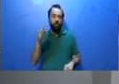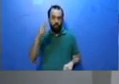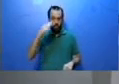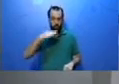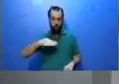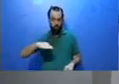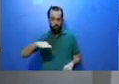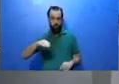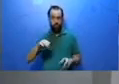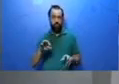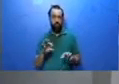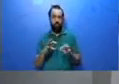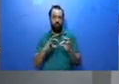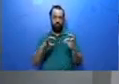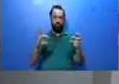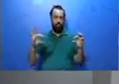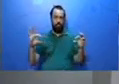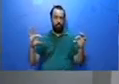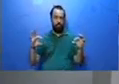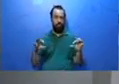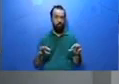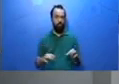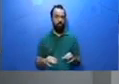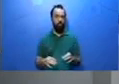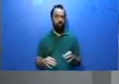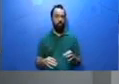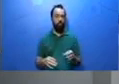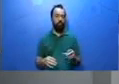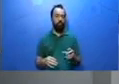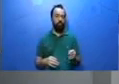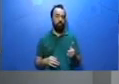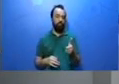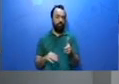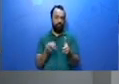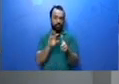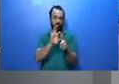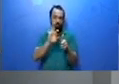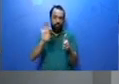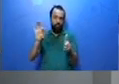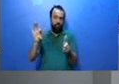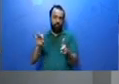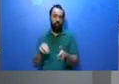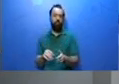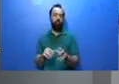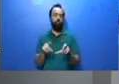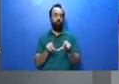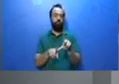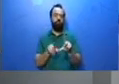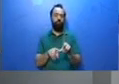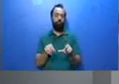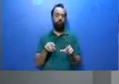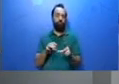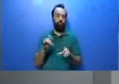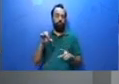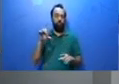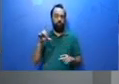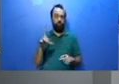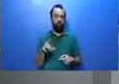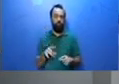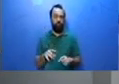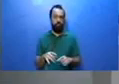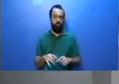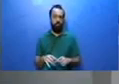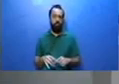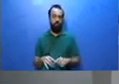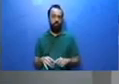precisa pular linha. Coloca o recuo, que é o espaço, parágrafo, letra maiúscula. Vocês vão ir até